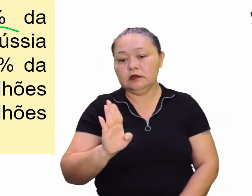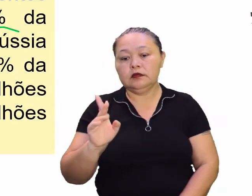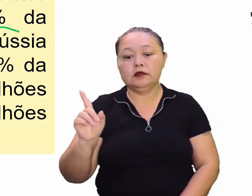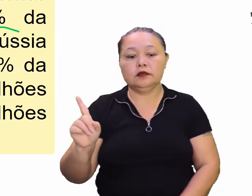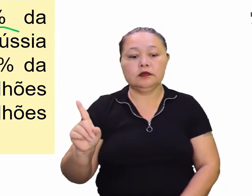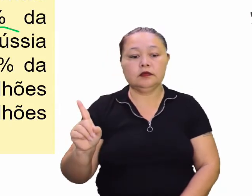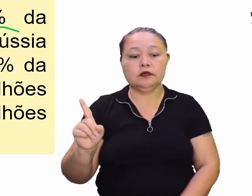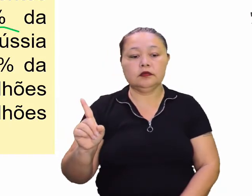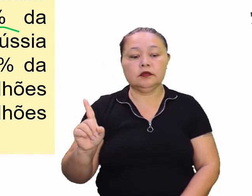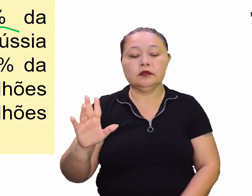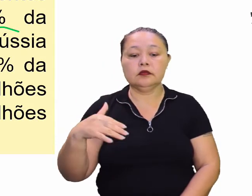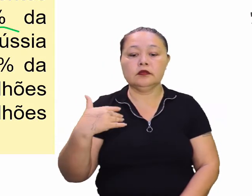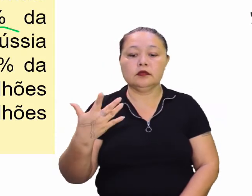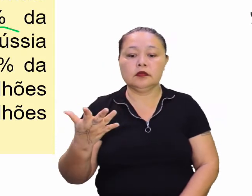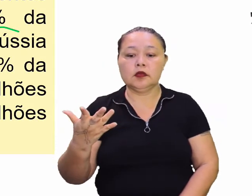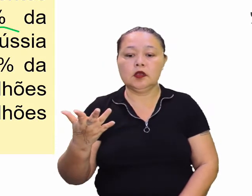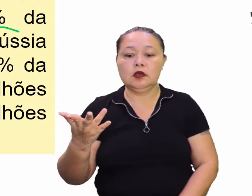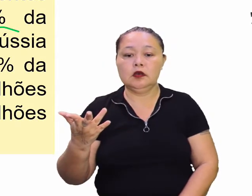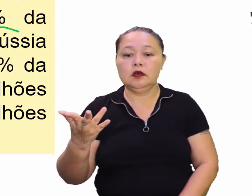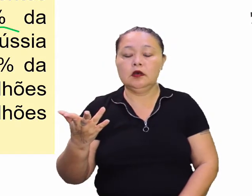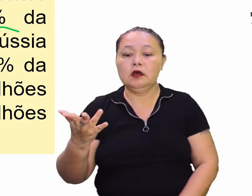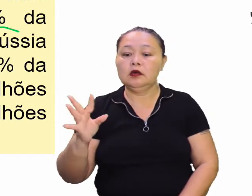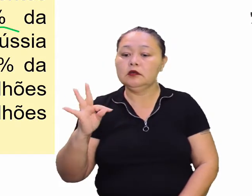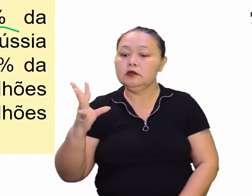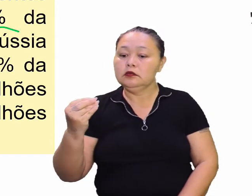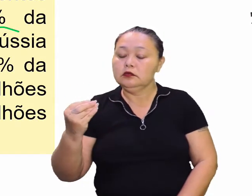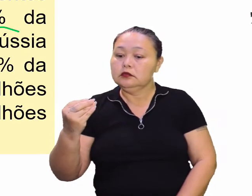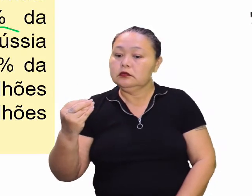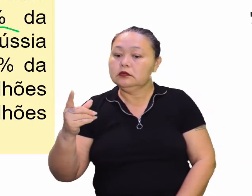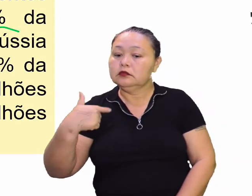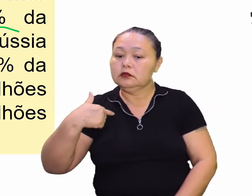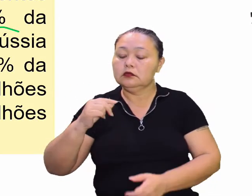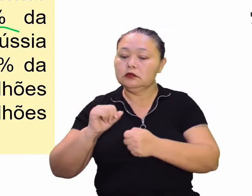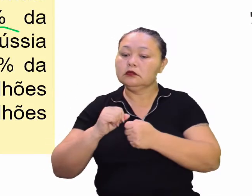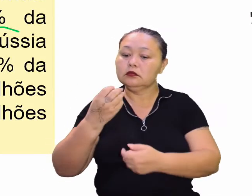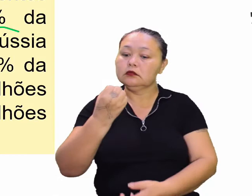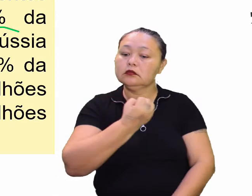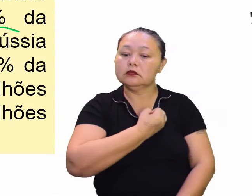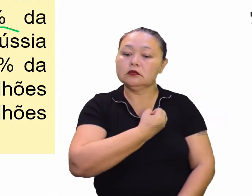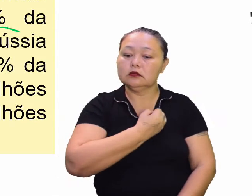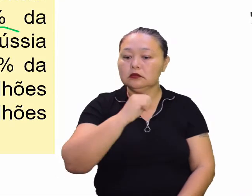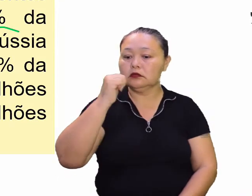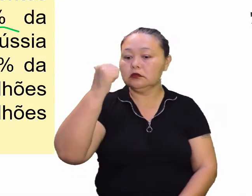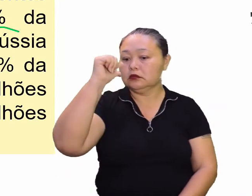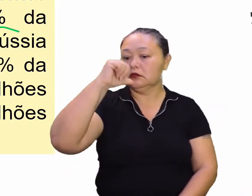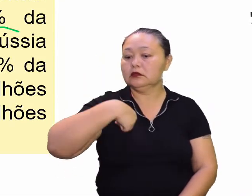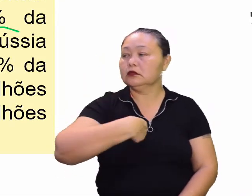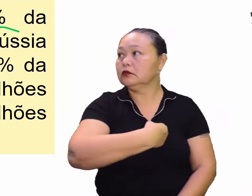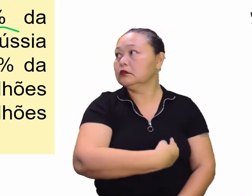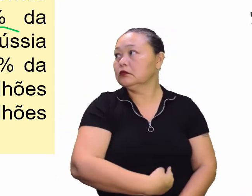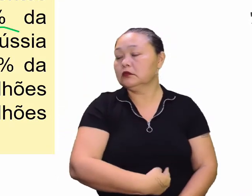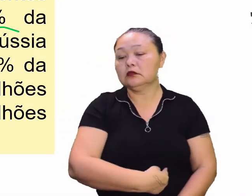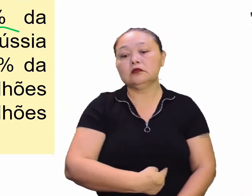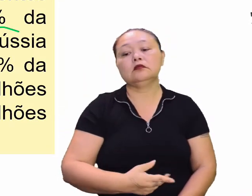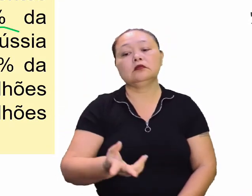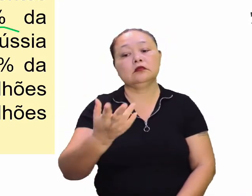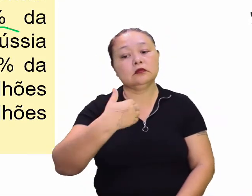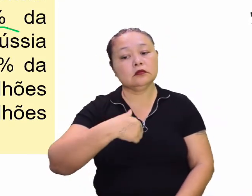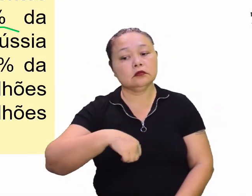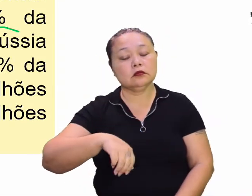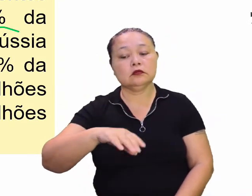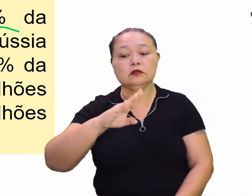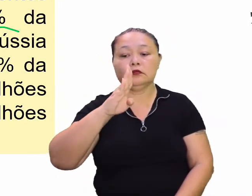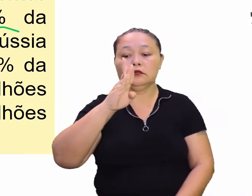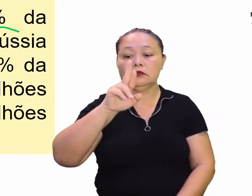Olha só, então, tudo é gigantesco nos números quando se fala de China. Né? Exato. Então, nos BRICS